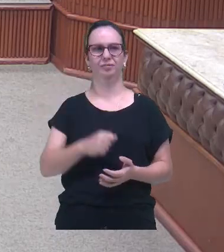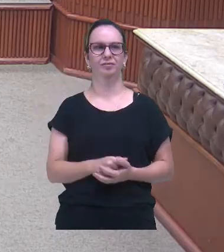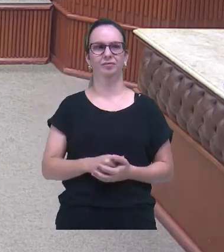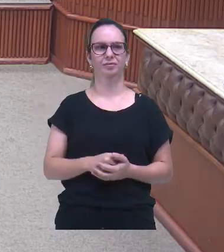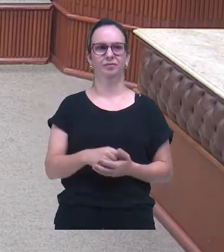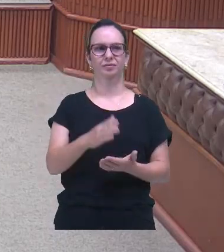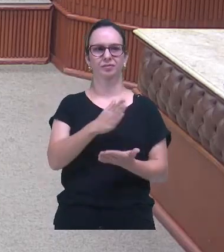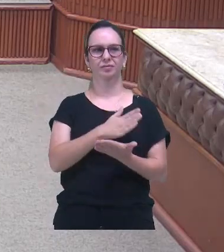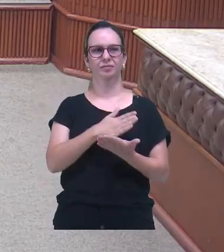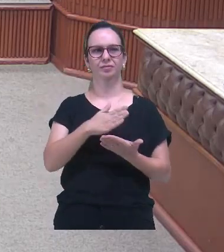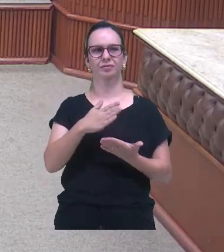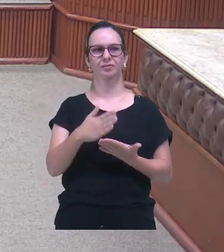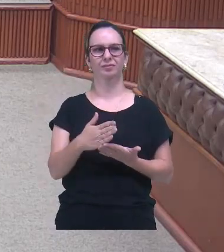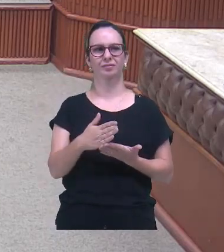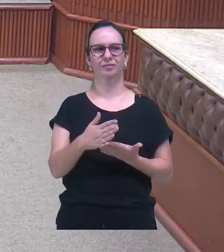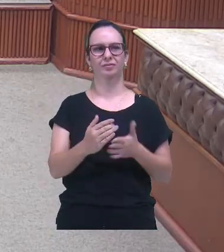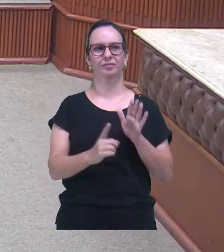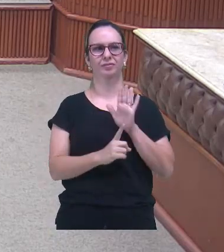desta apresentação.